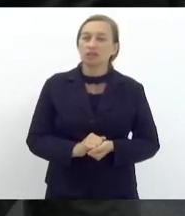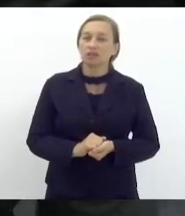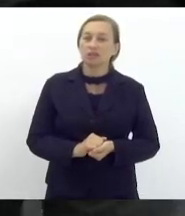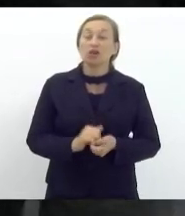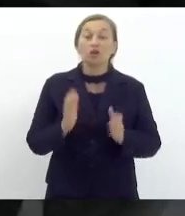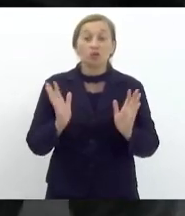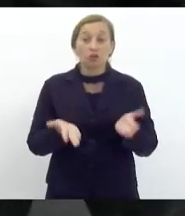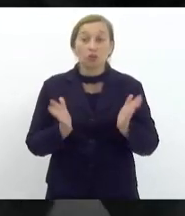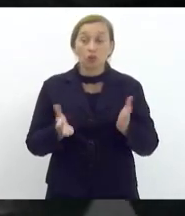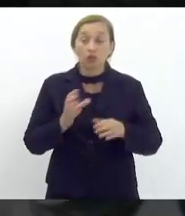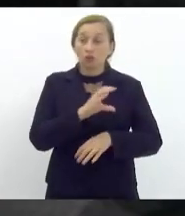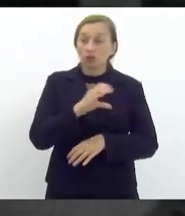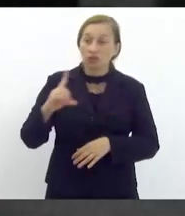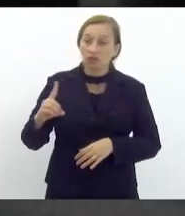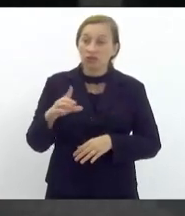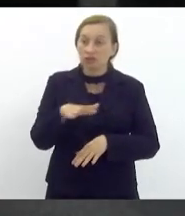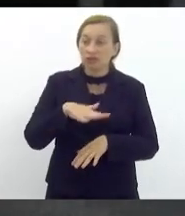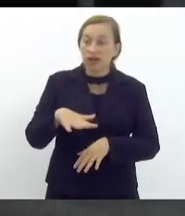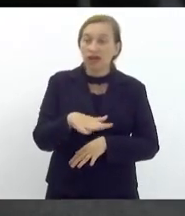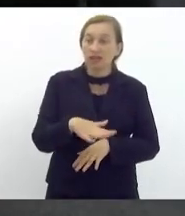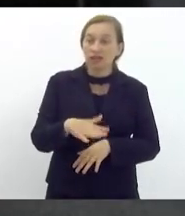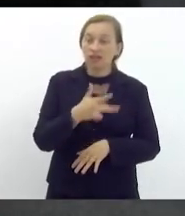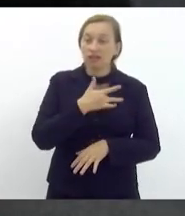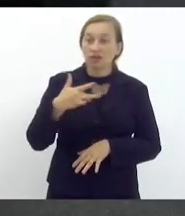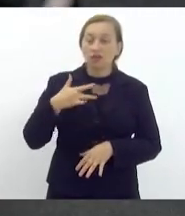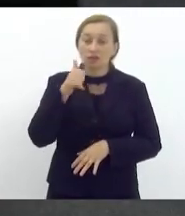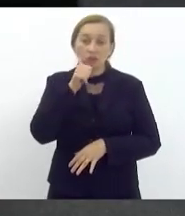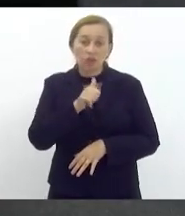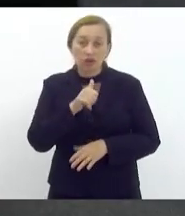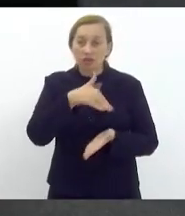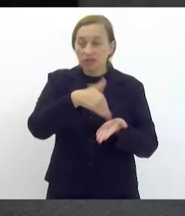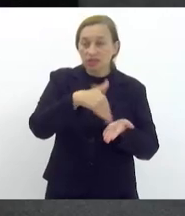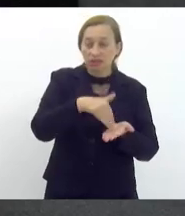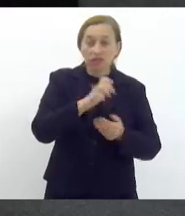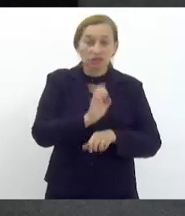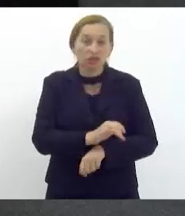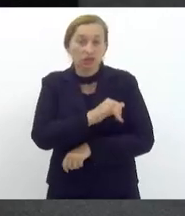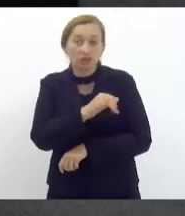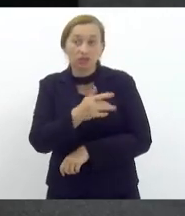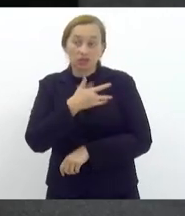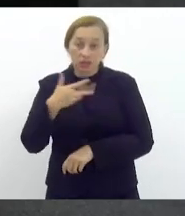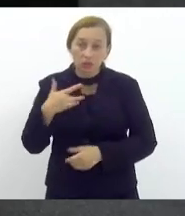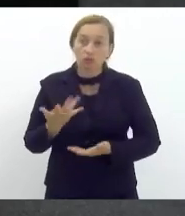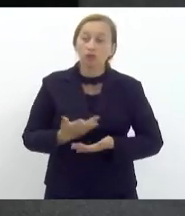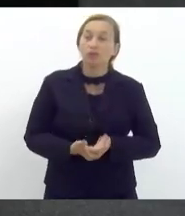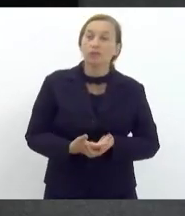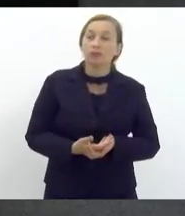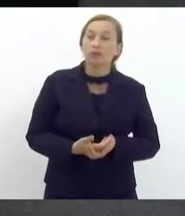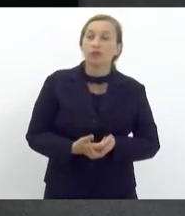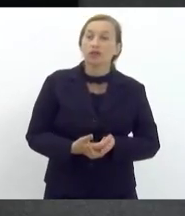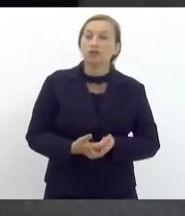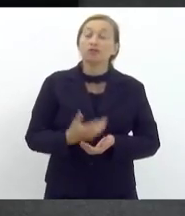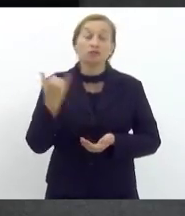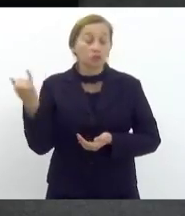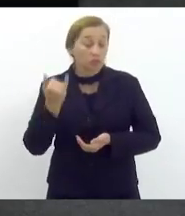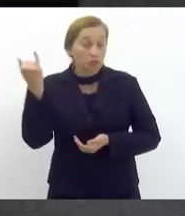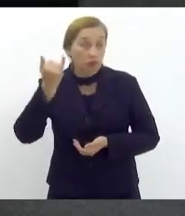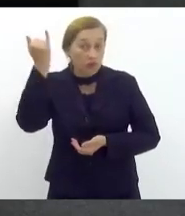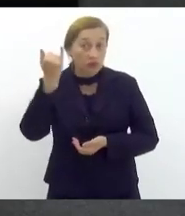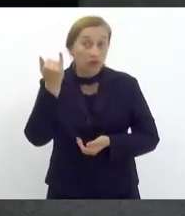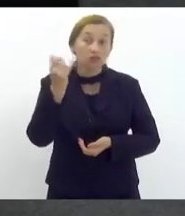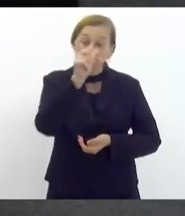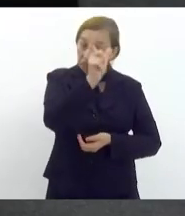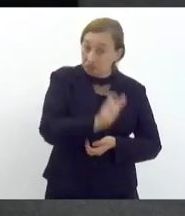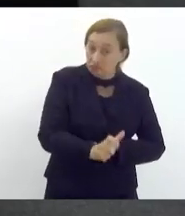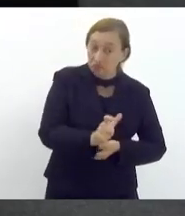e hoje a coordenador da área de saúde da mulher da secretaria de estado de saúde um ator bastante importante nas